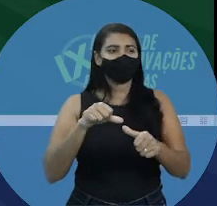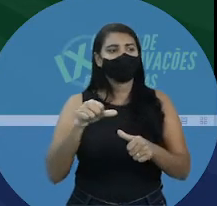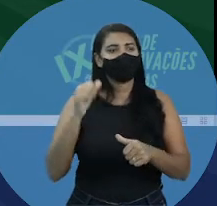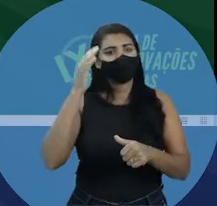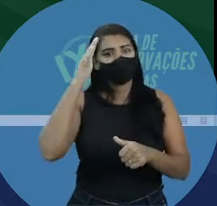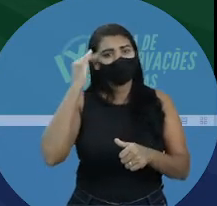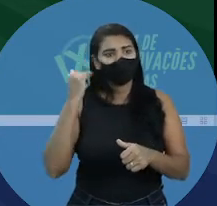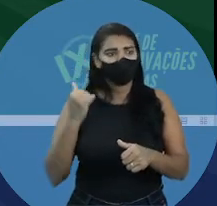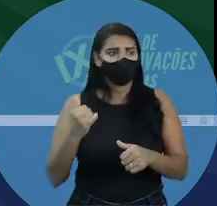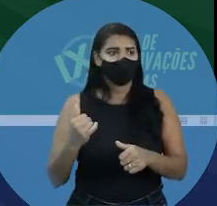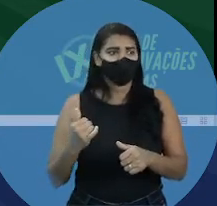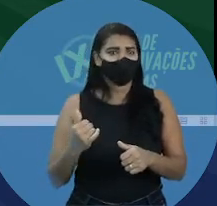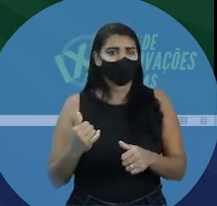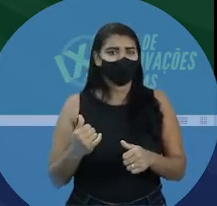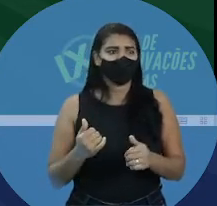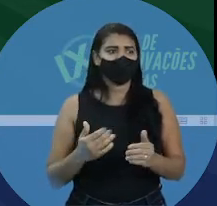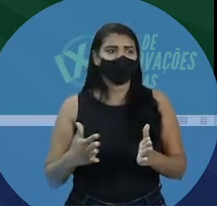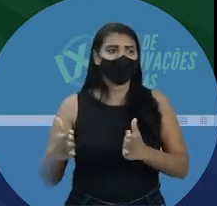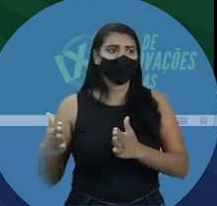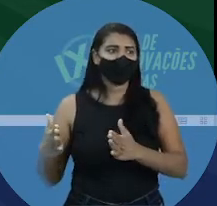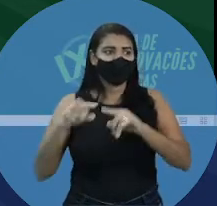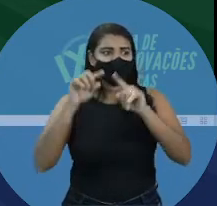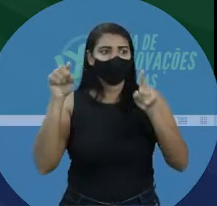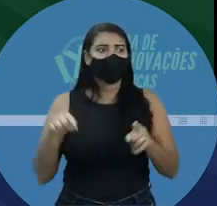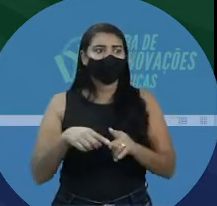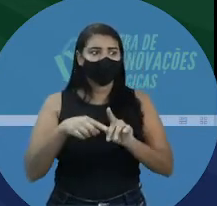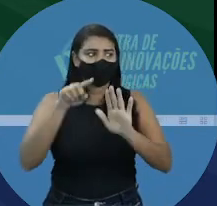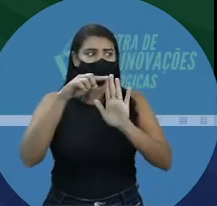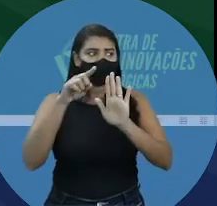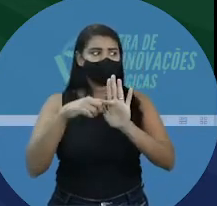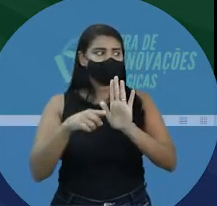resgatado, né? Esse projeto foi colocado,